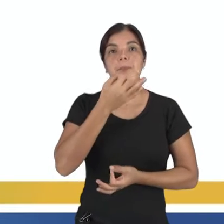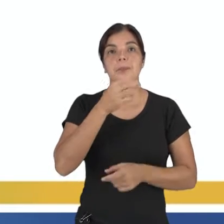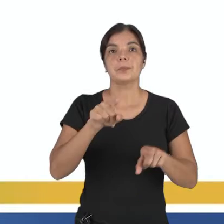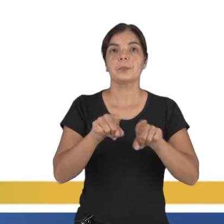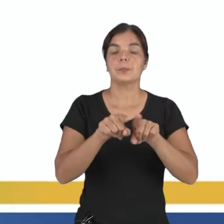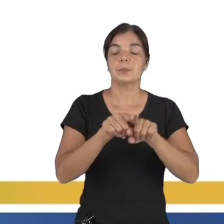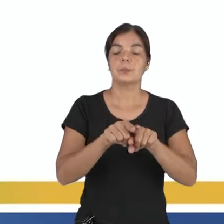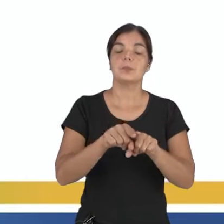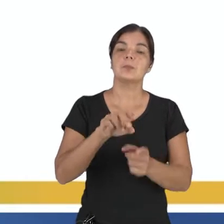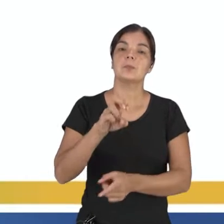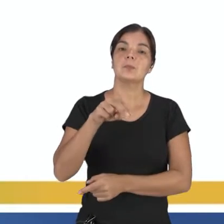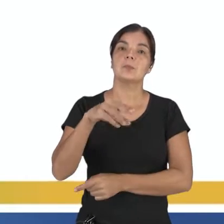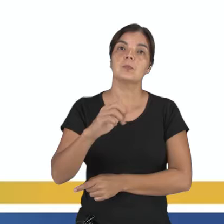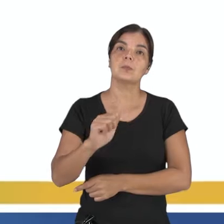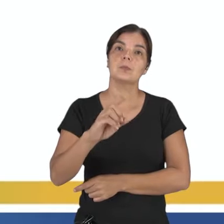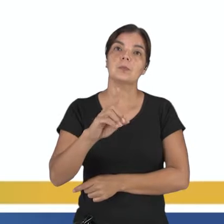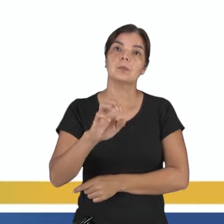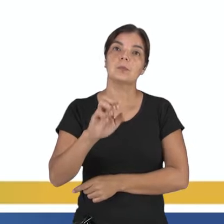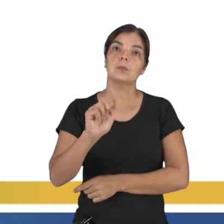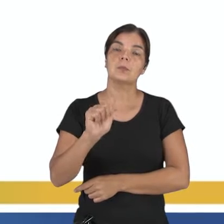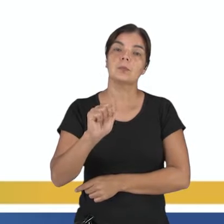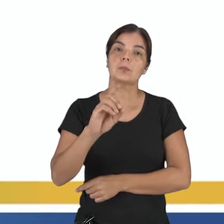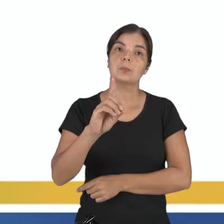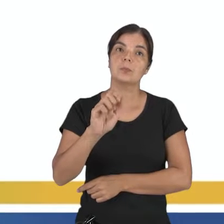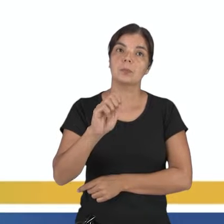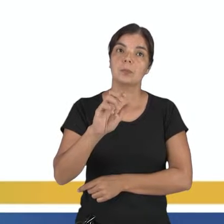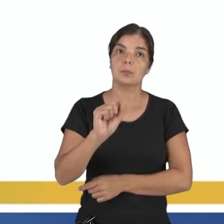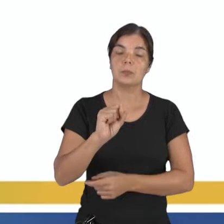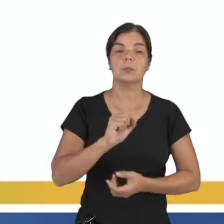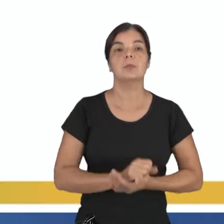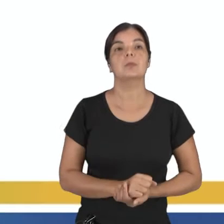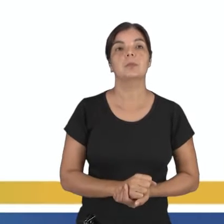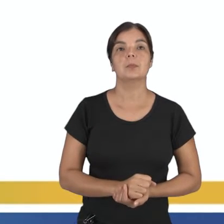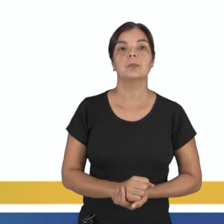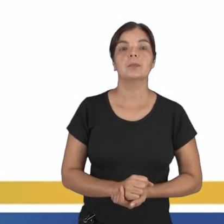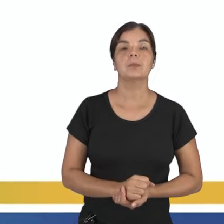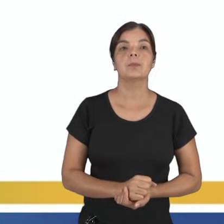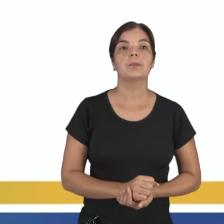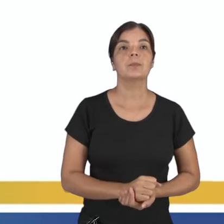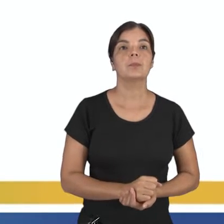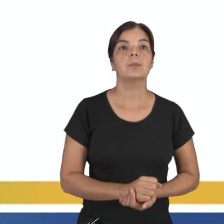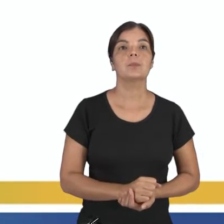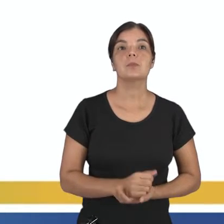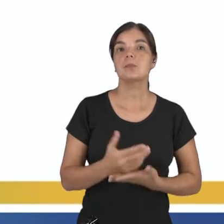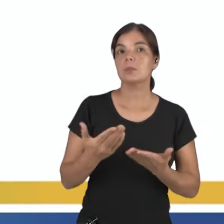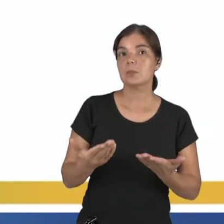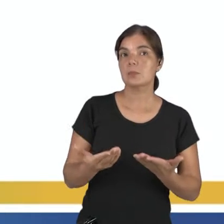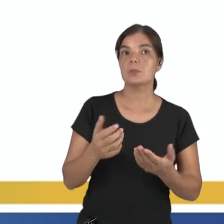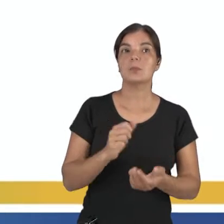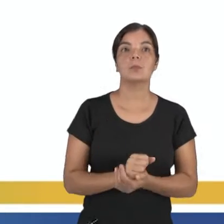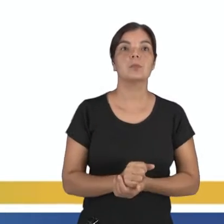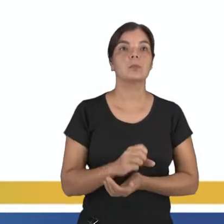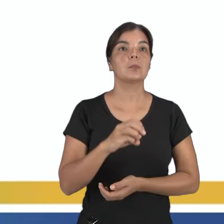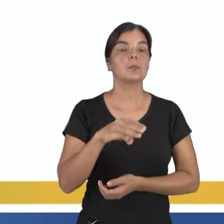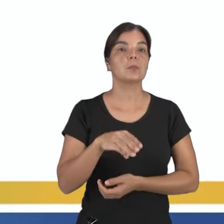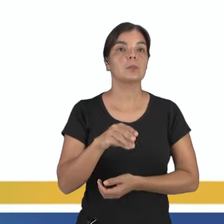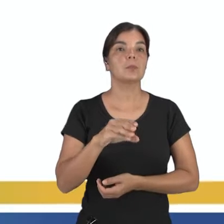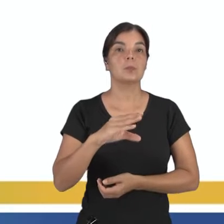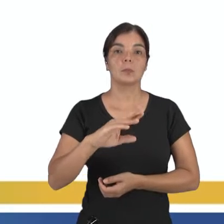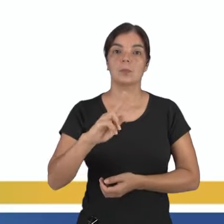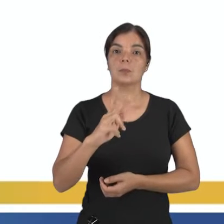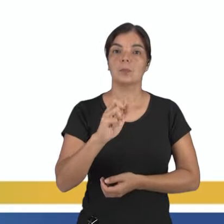meio de proposições encadeadas, né? Encadeadas. Então tá aí Marilena Chauí,